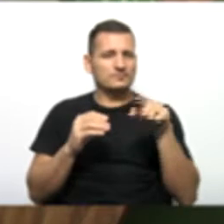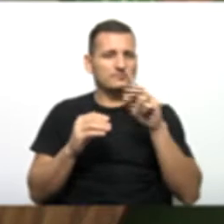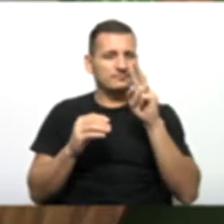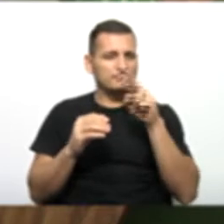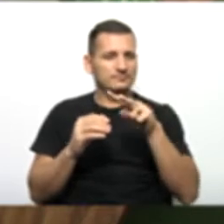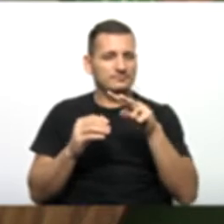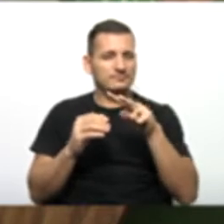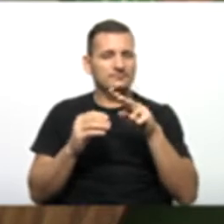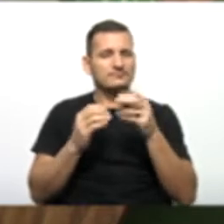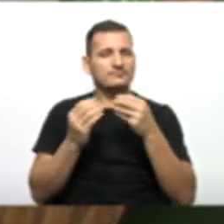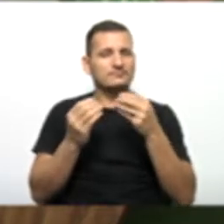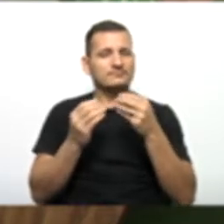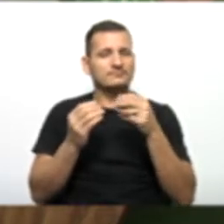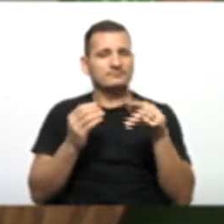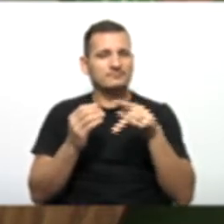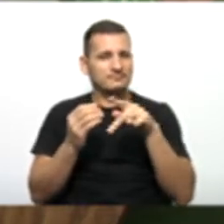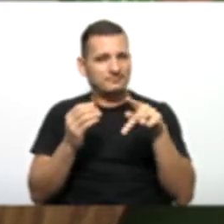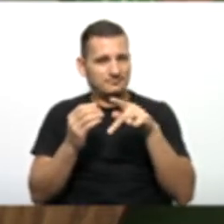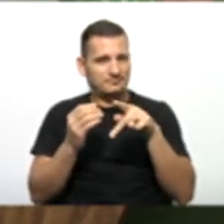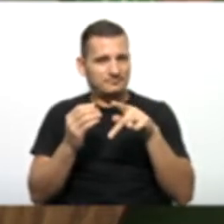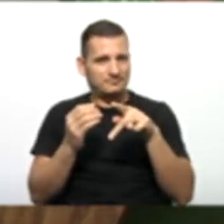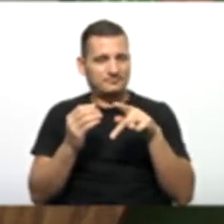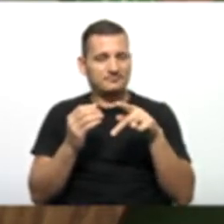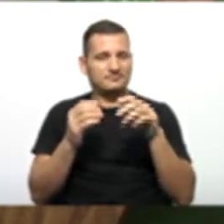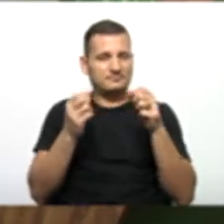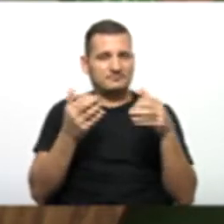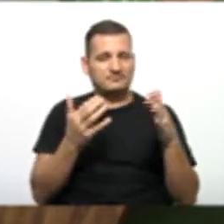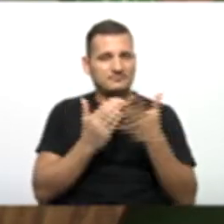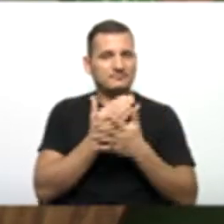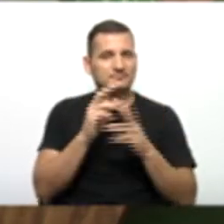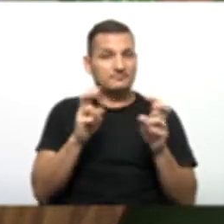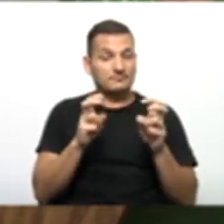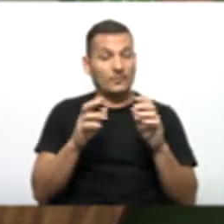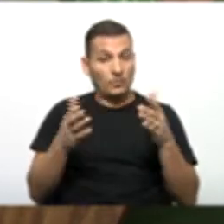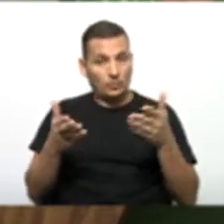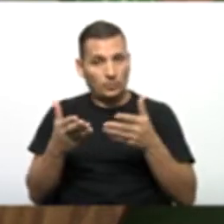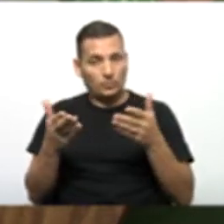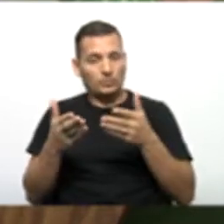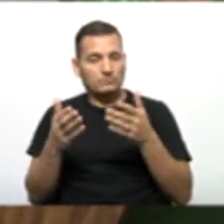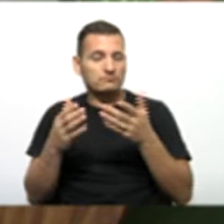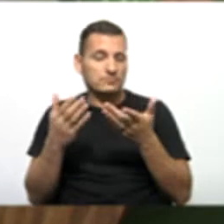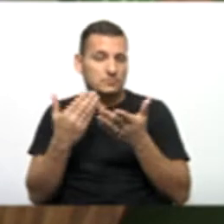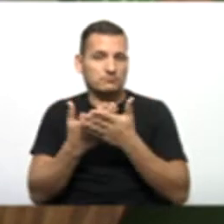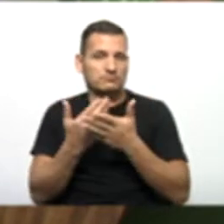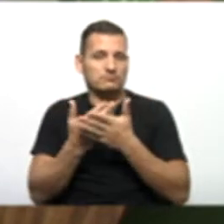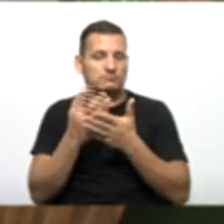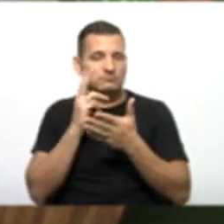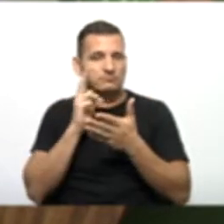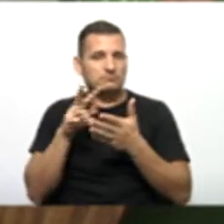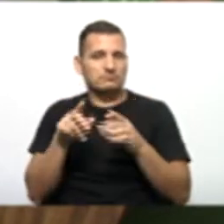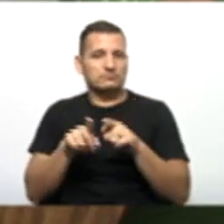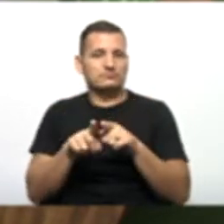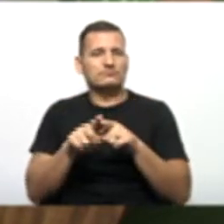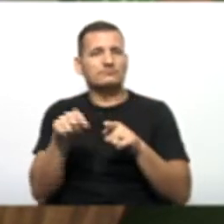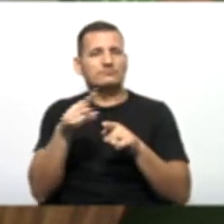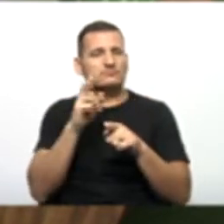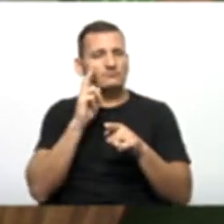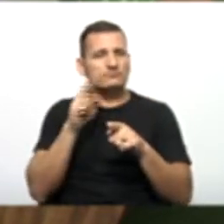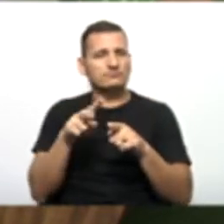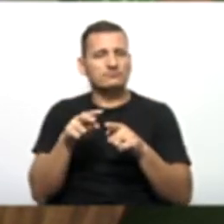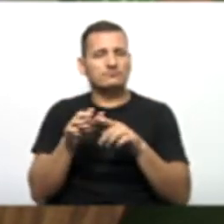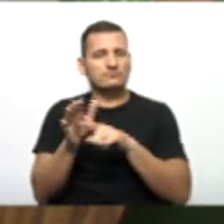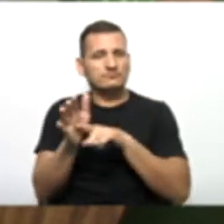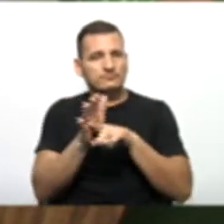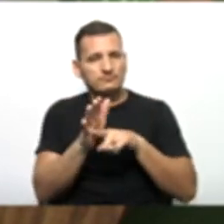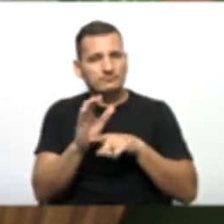professor se uma alguns assuntos que nós vamos ver hoje é mesmo exatamente acabaram de ver ele consulta com um banco de dados